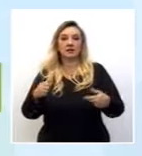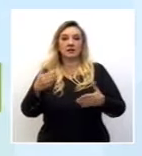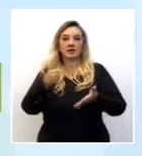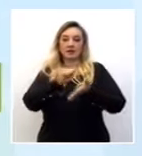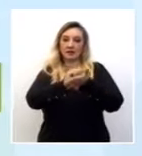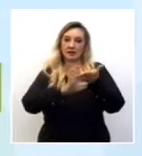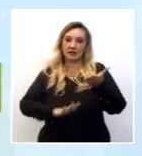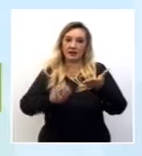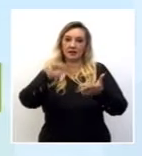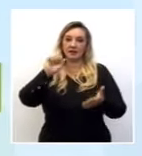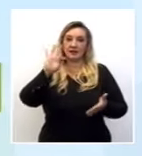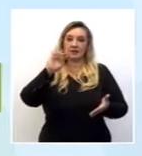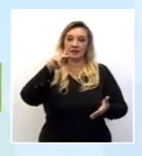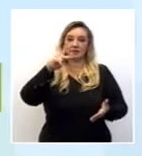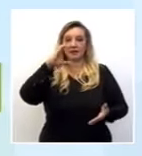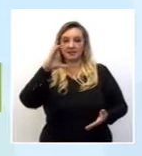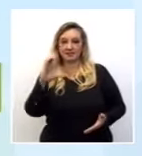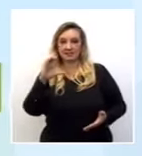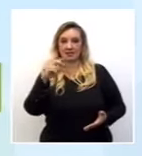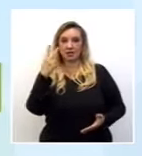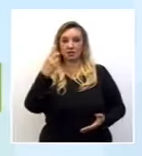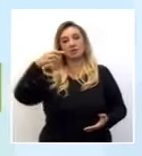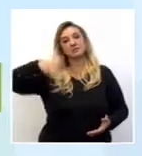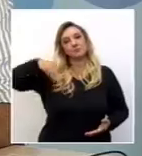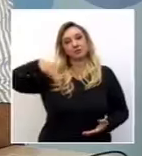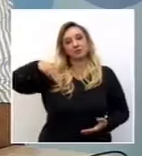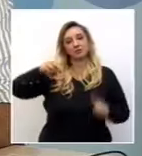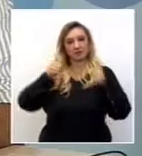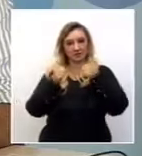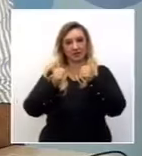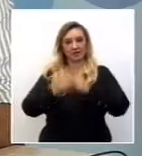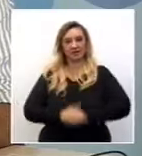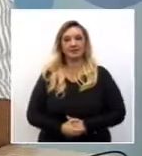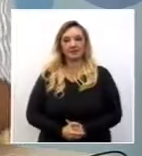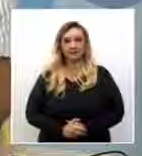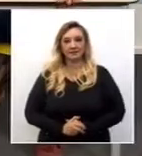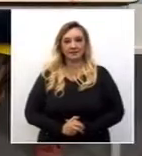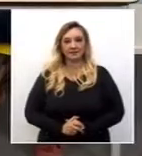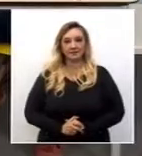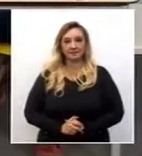atividades desta ATPC. Vocês terão 2 minutinhos, tá bom?